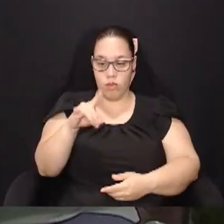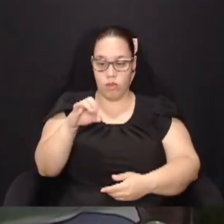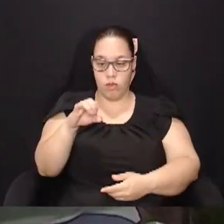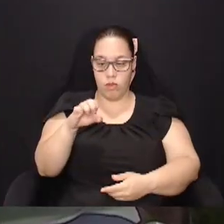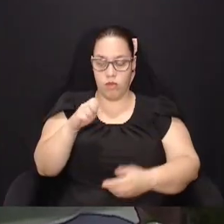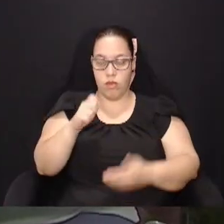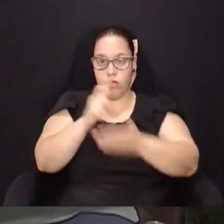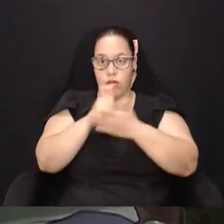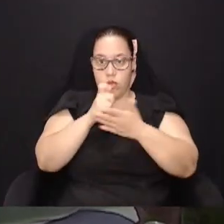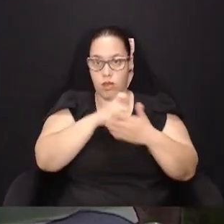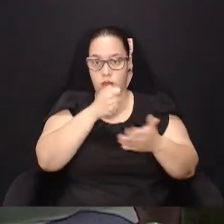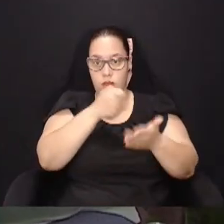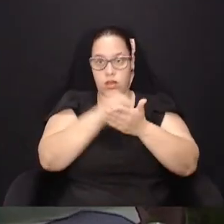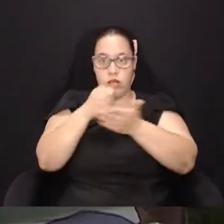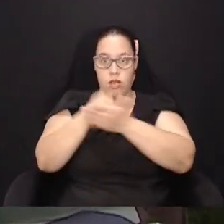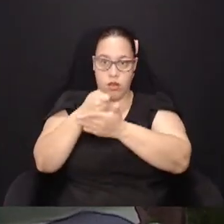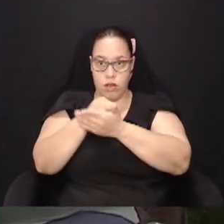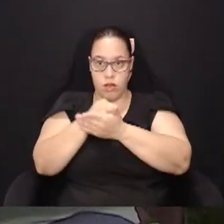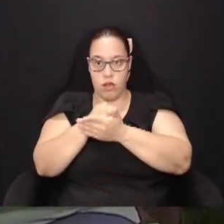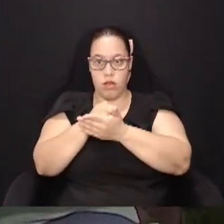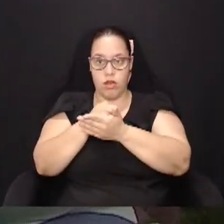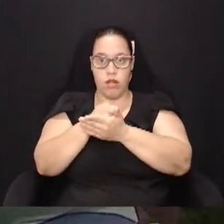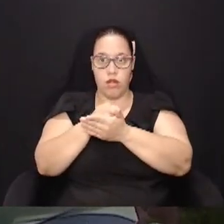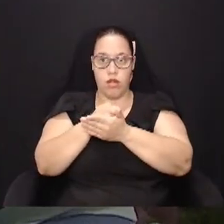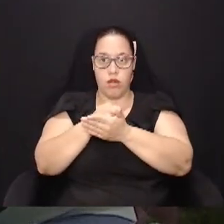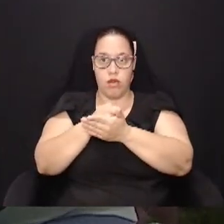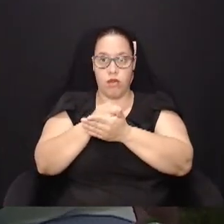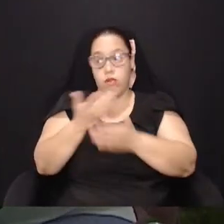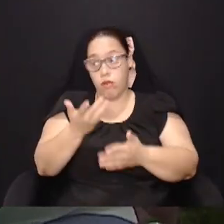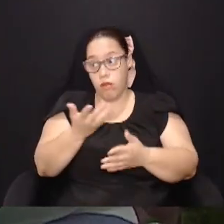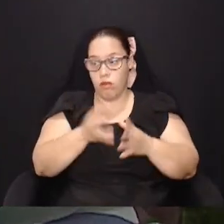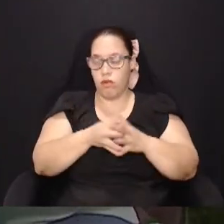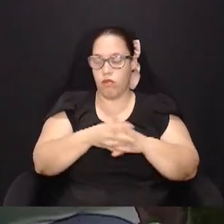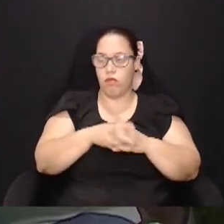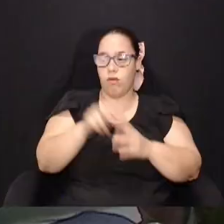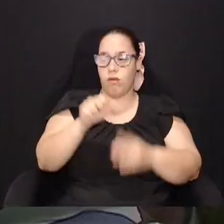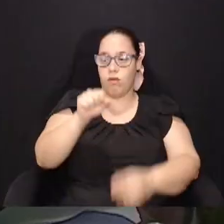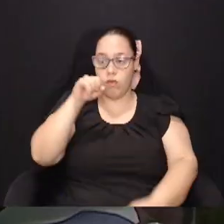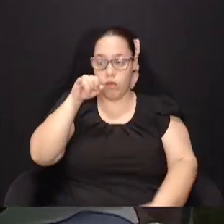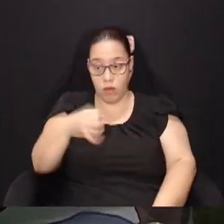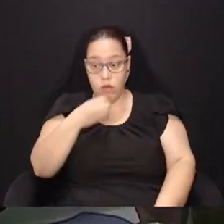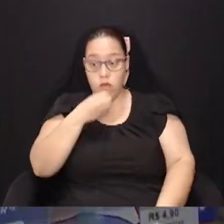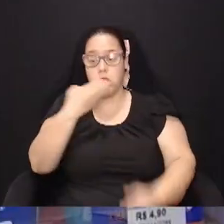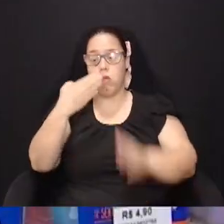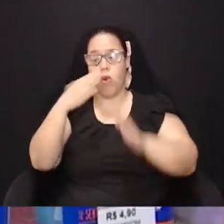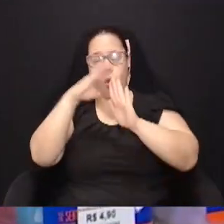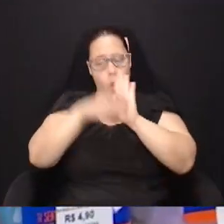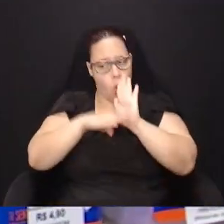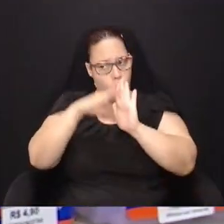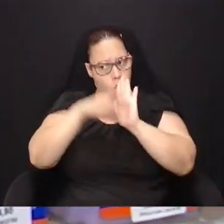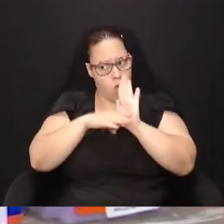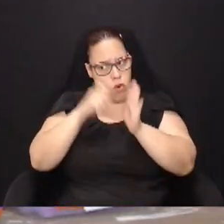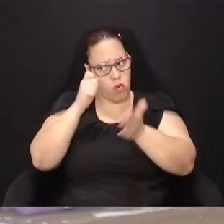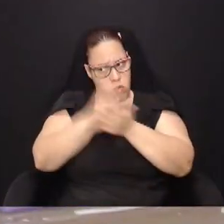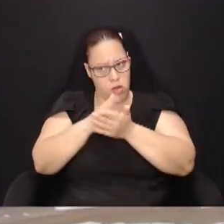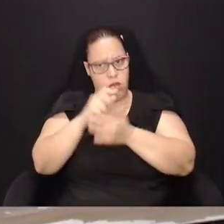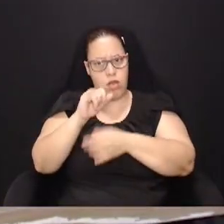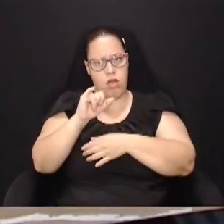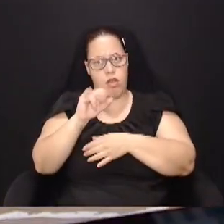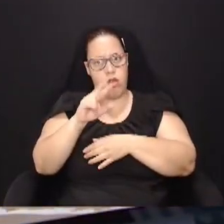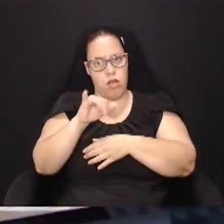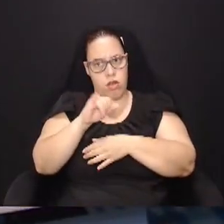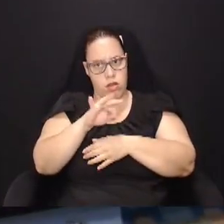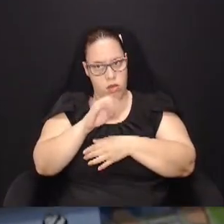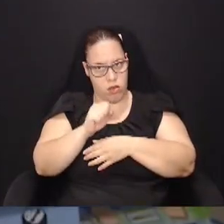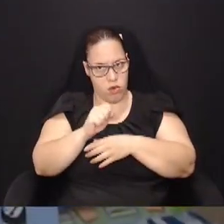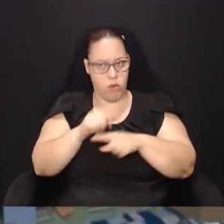obrigações, você vai pagando as contas. Então, assim, se for um bom desconto, paga à vista, faz as contas. Se valer a